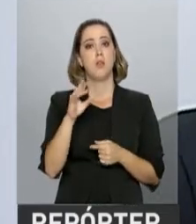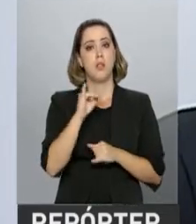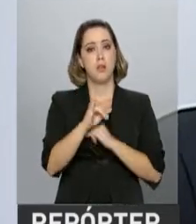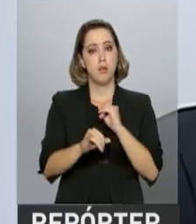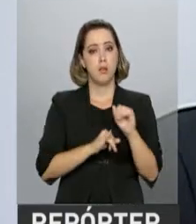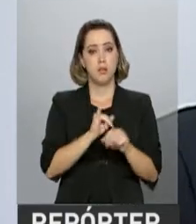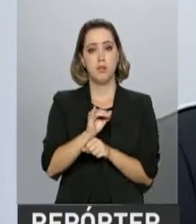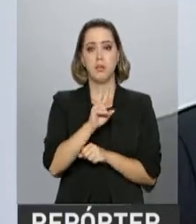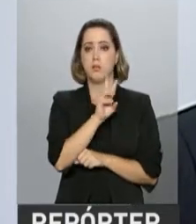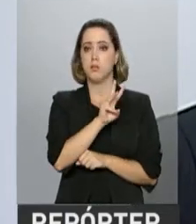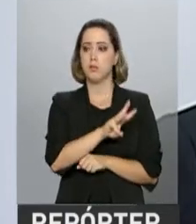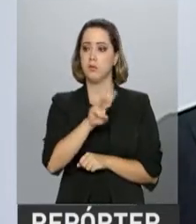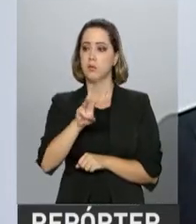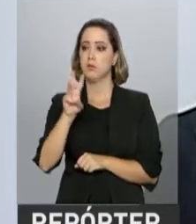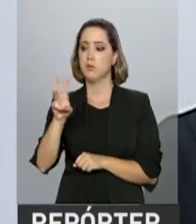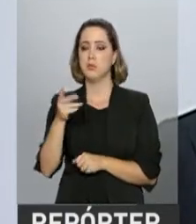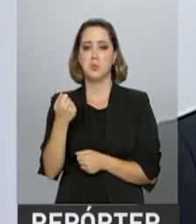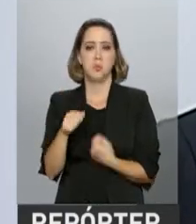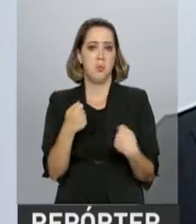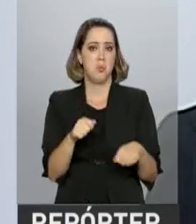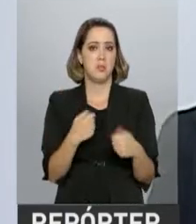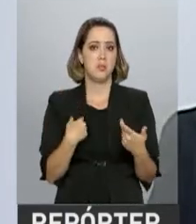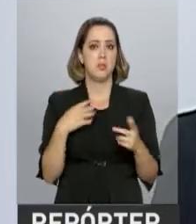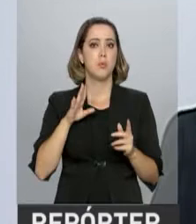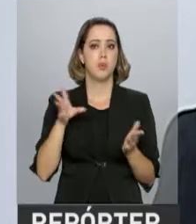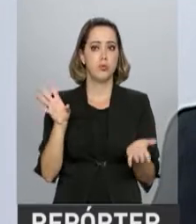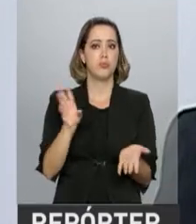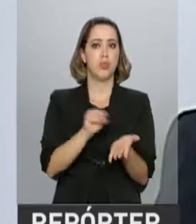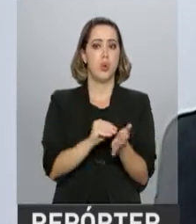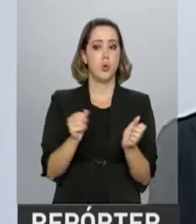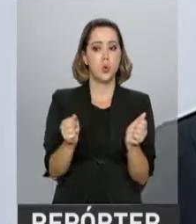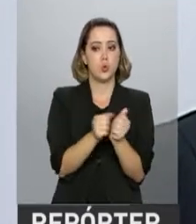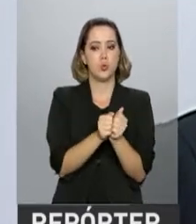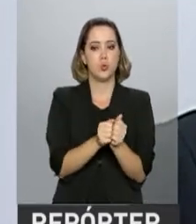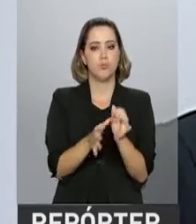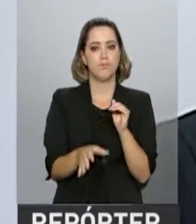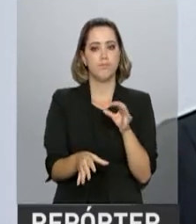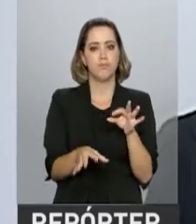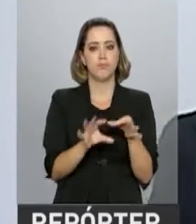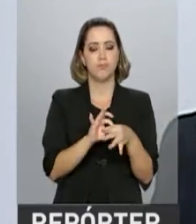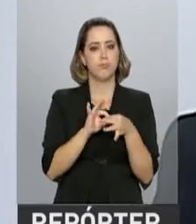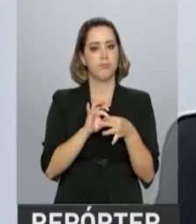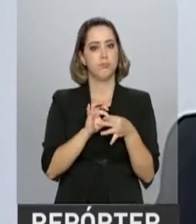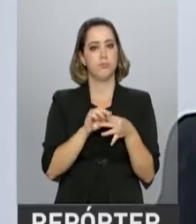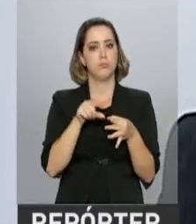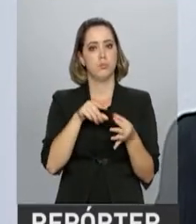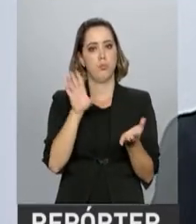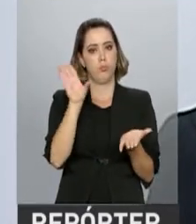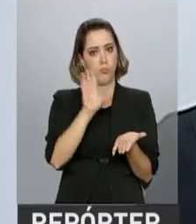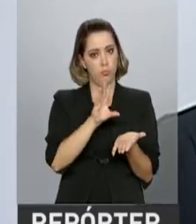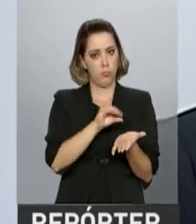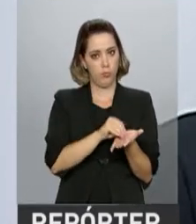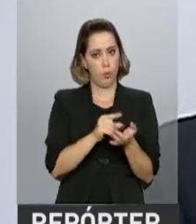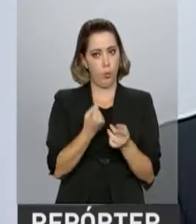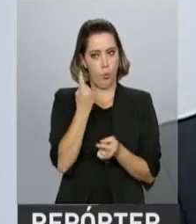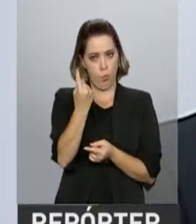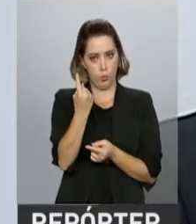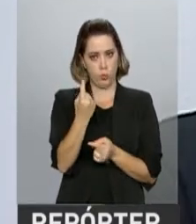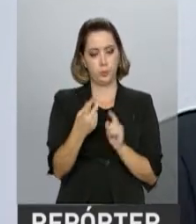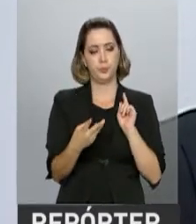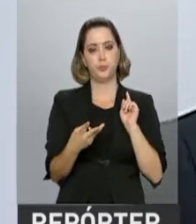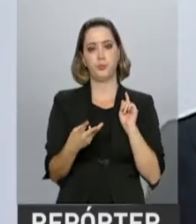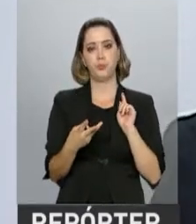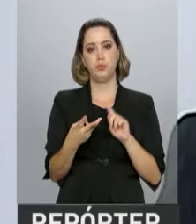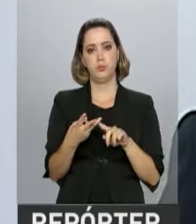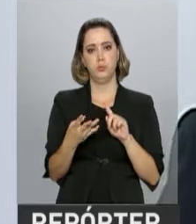precisa mais do receitanet em 2017 porque ele já está acoplado à lino no programa gerador e as outras duas